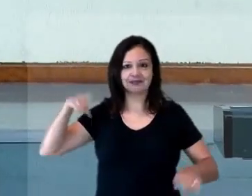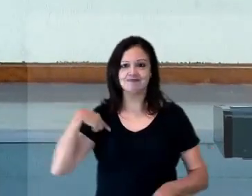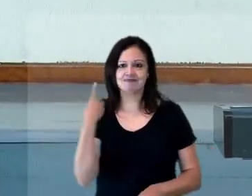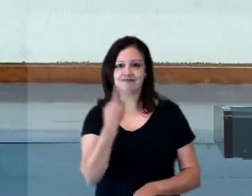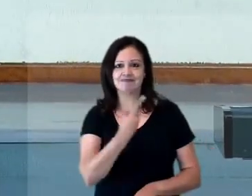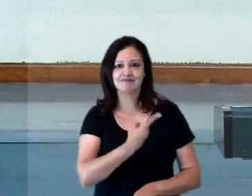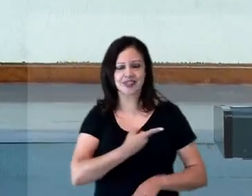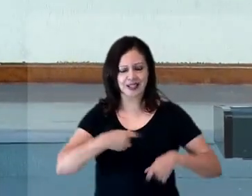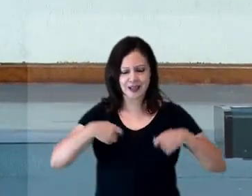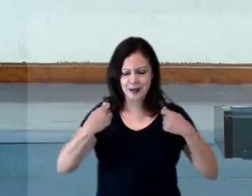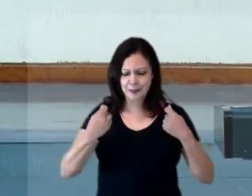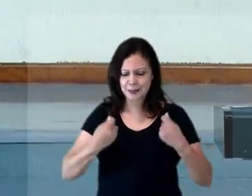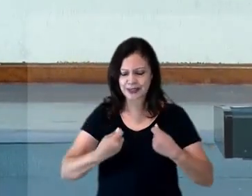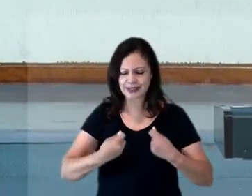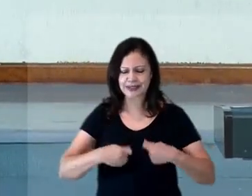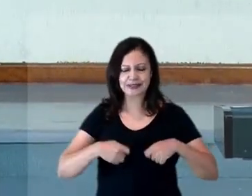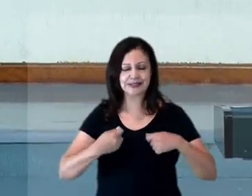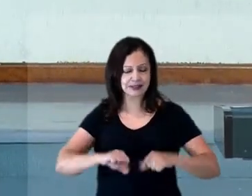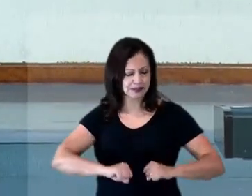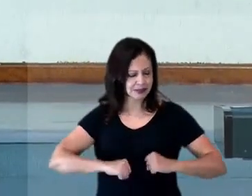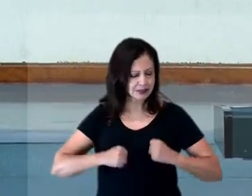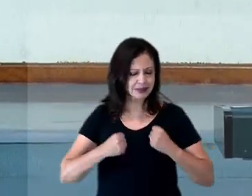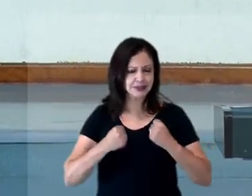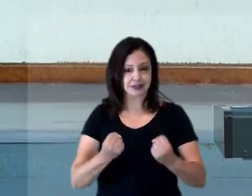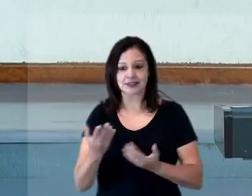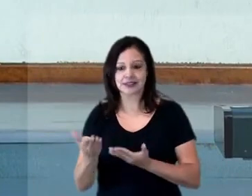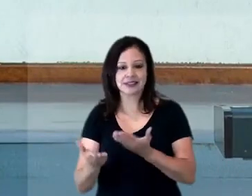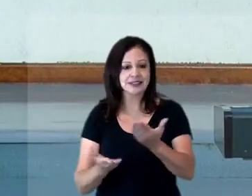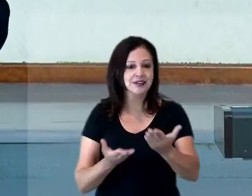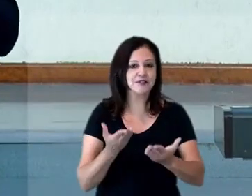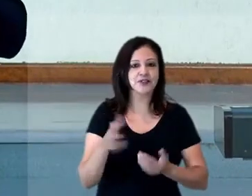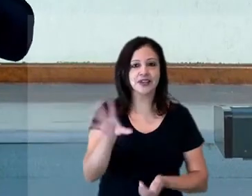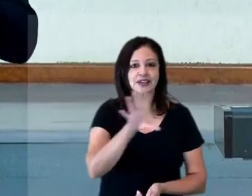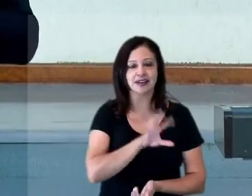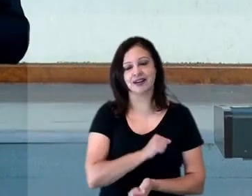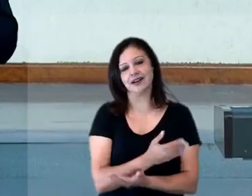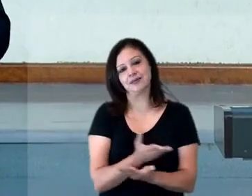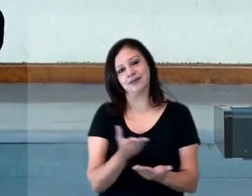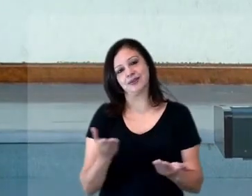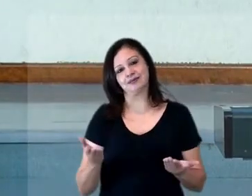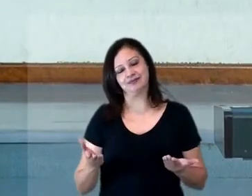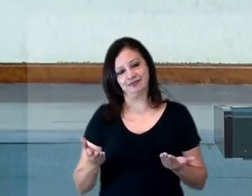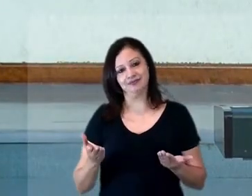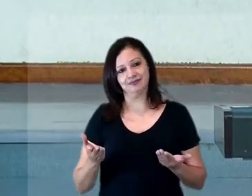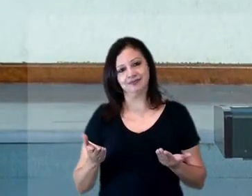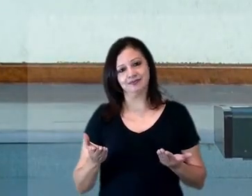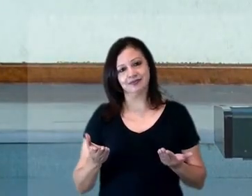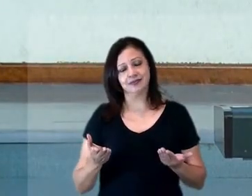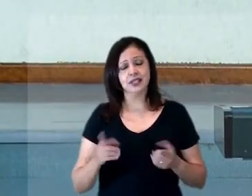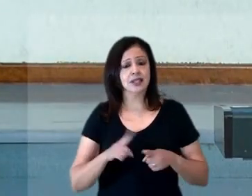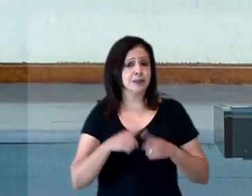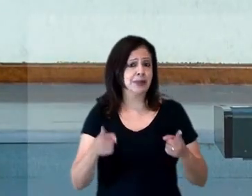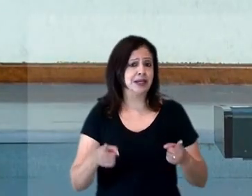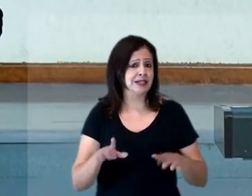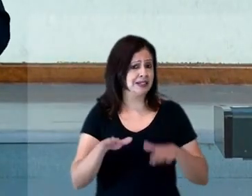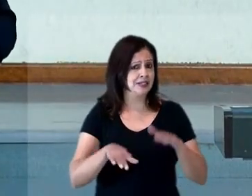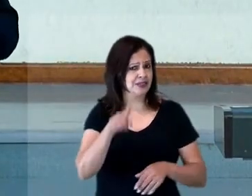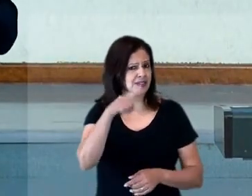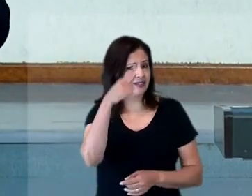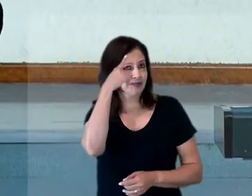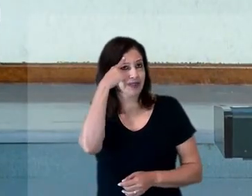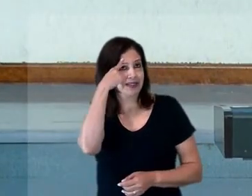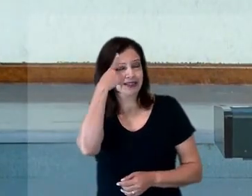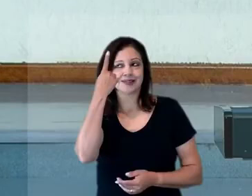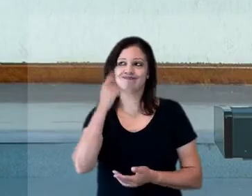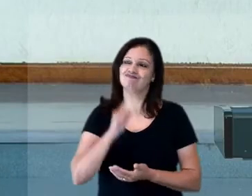por este amor, sirva com amor. Aí você pode estar pensando, mas